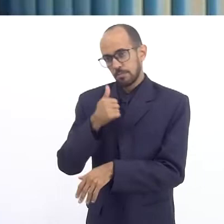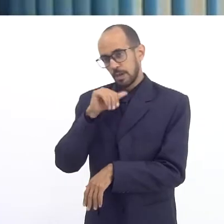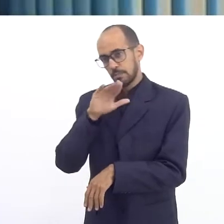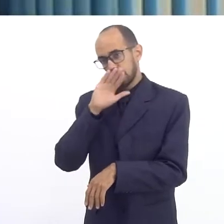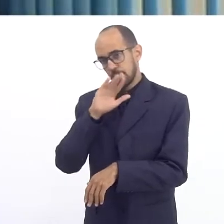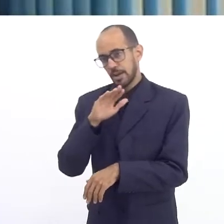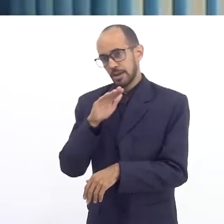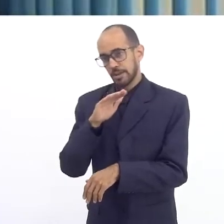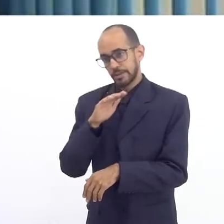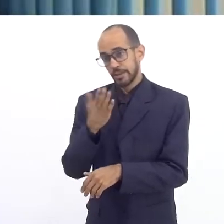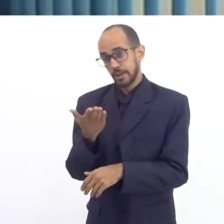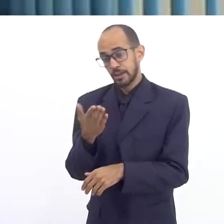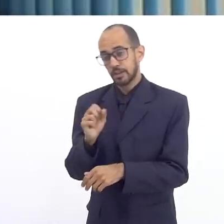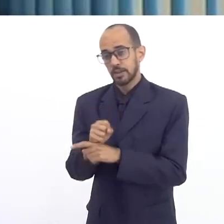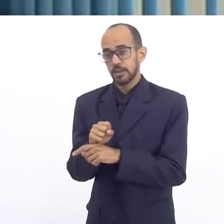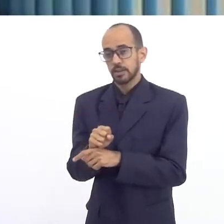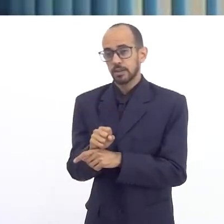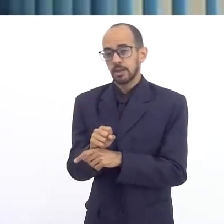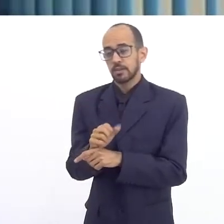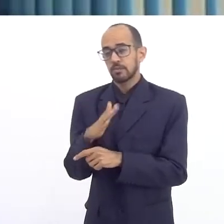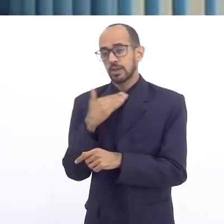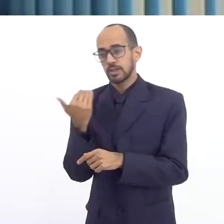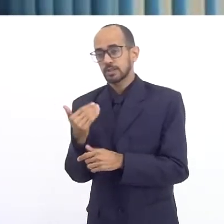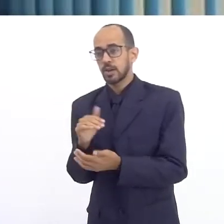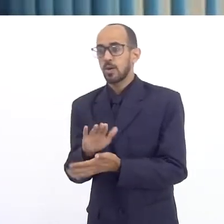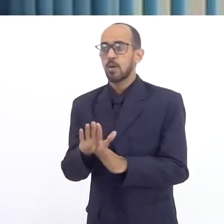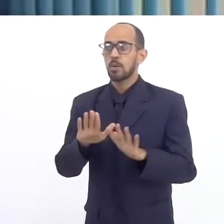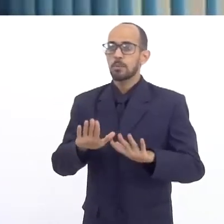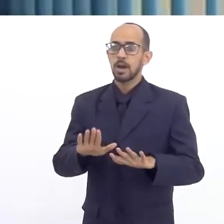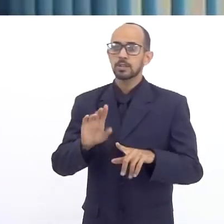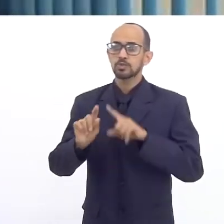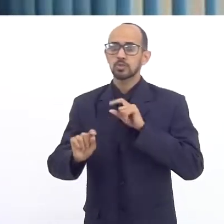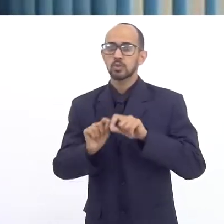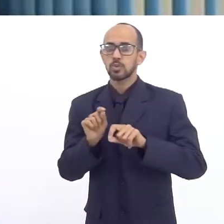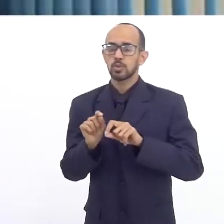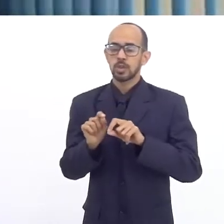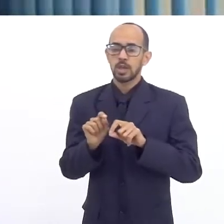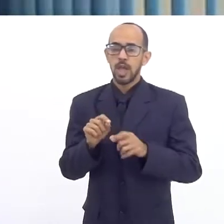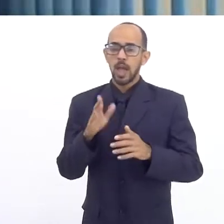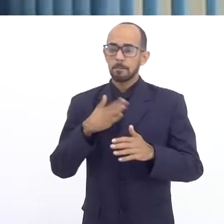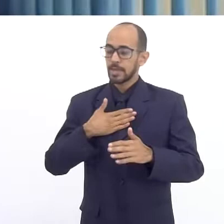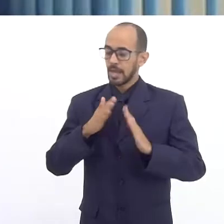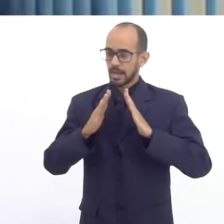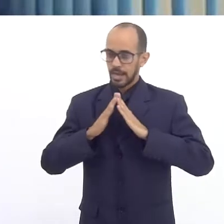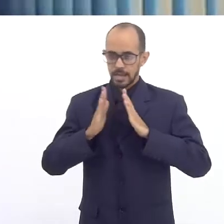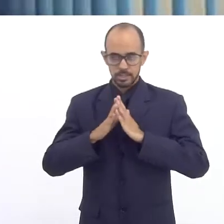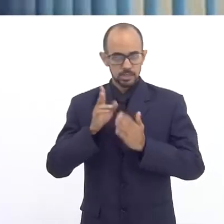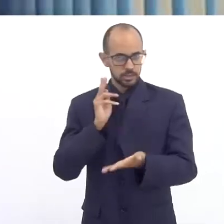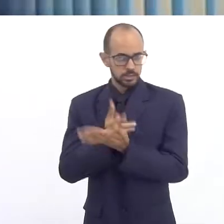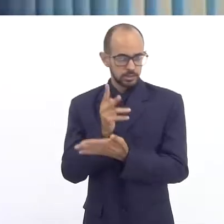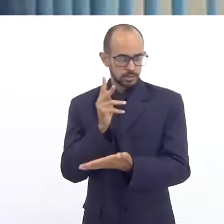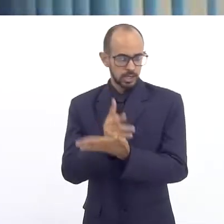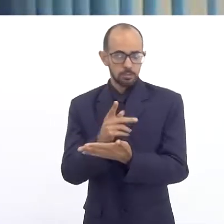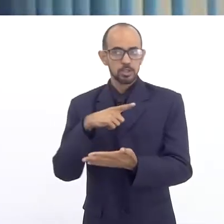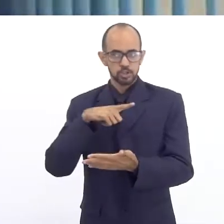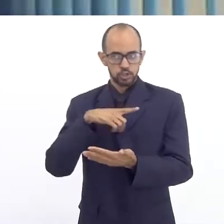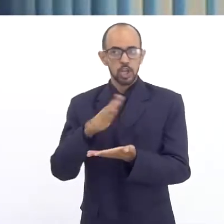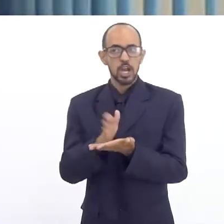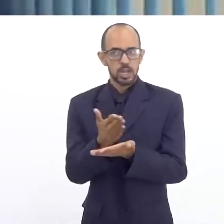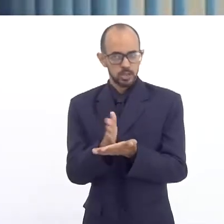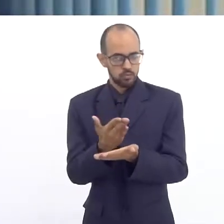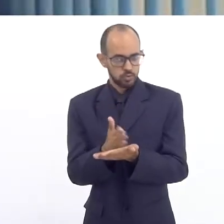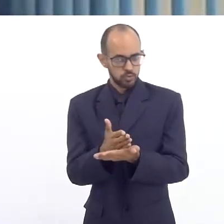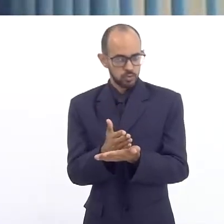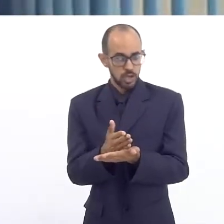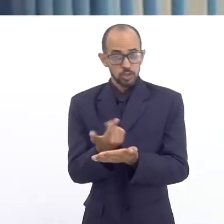essa perda da minha mãe durante a pandemia. Mas a minha casa sempre teve livros. A gente não tinha